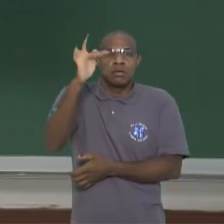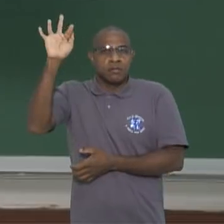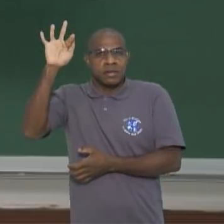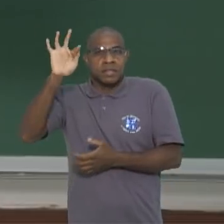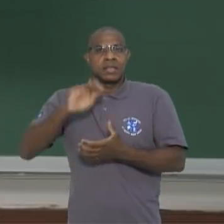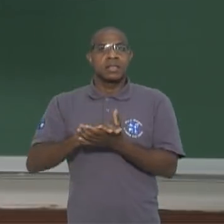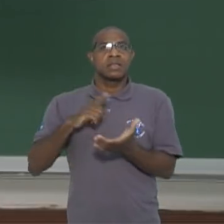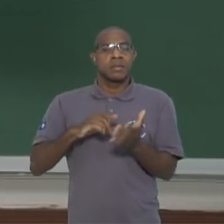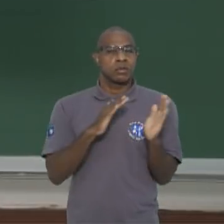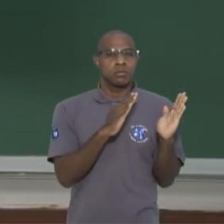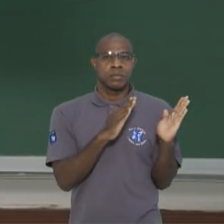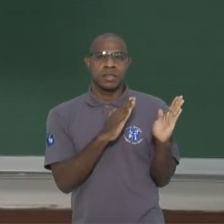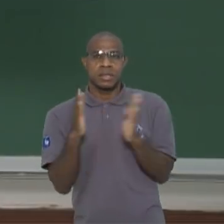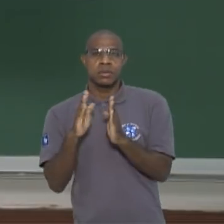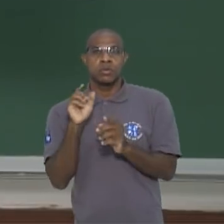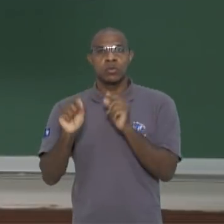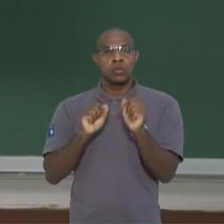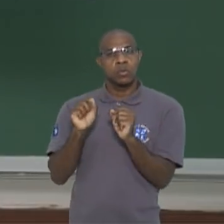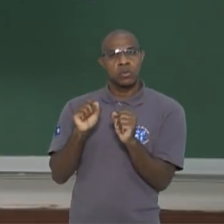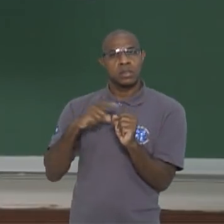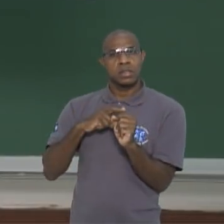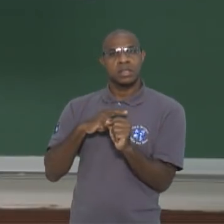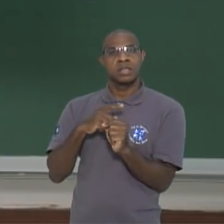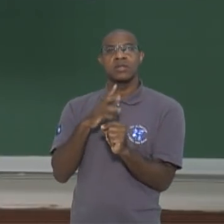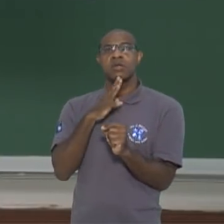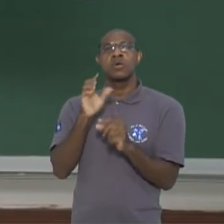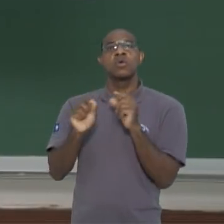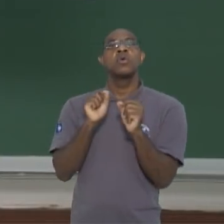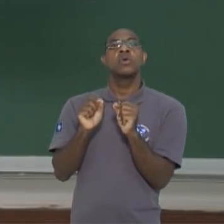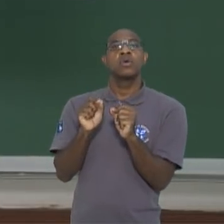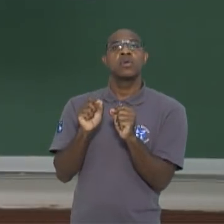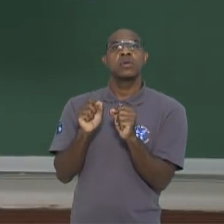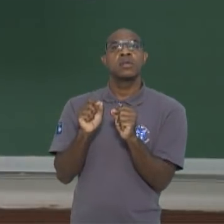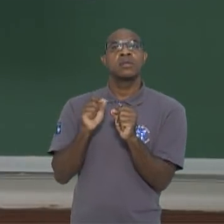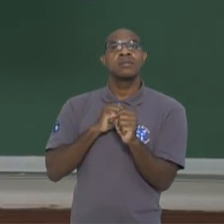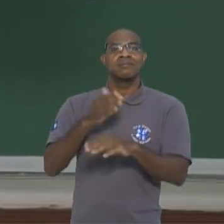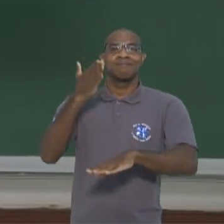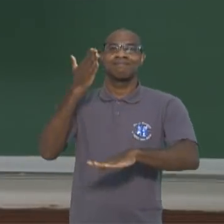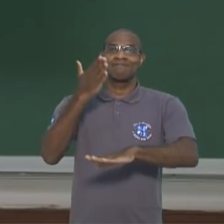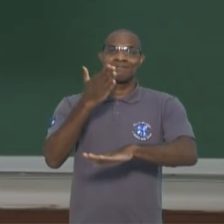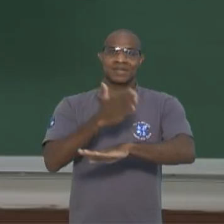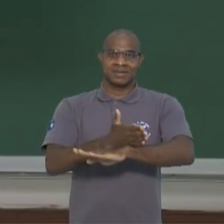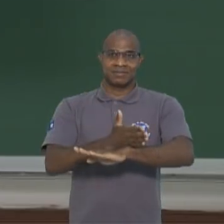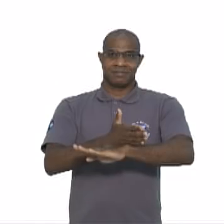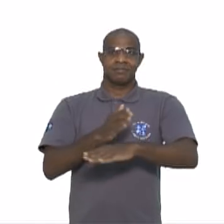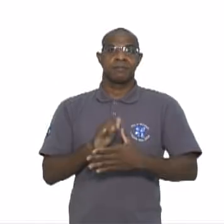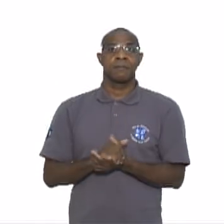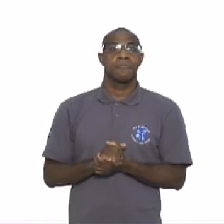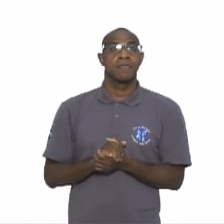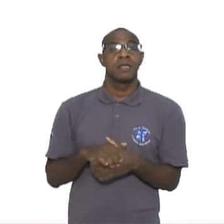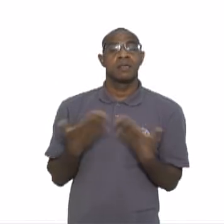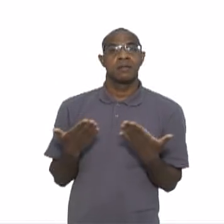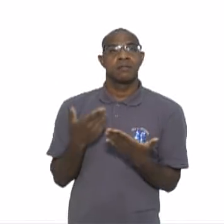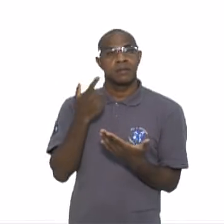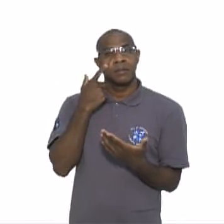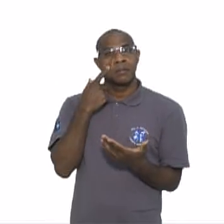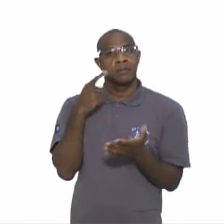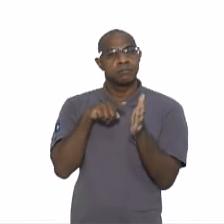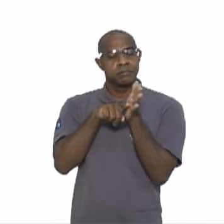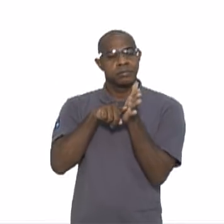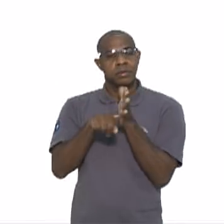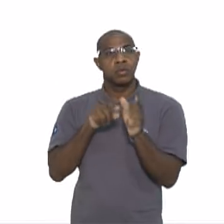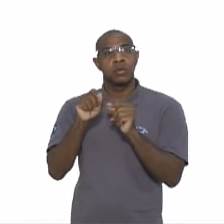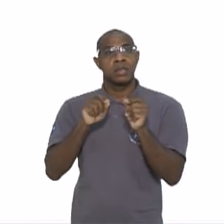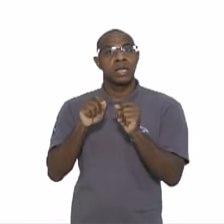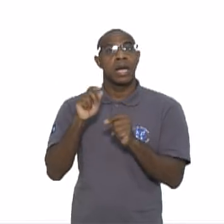seria composto o que nós conhecemos ou convencionamos chamar de Idade Média. A gente vai analisar também a importância